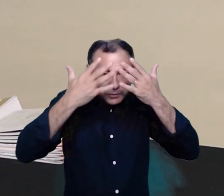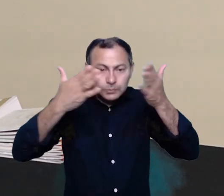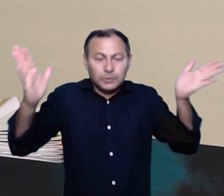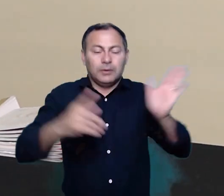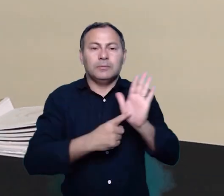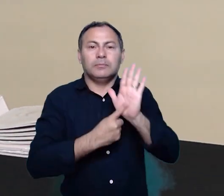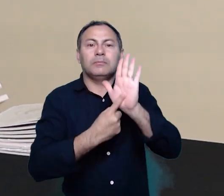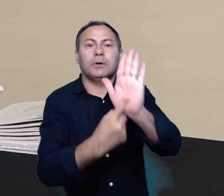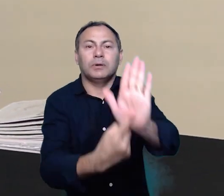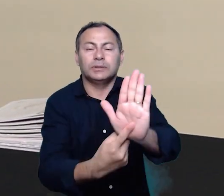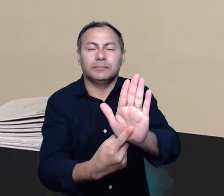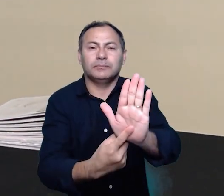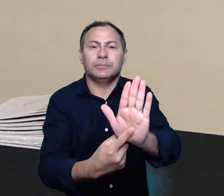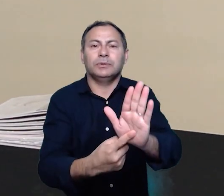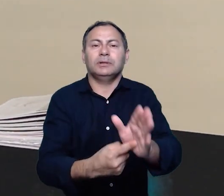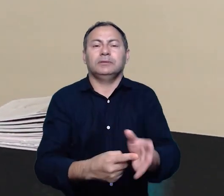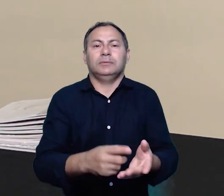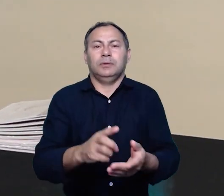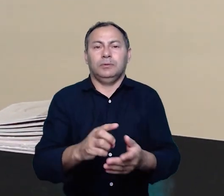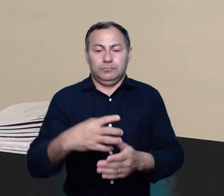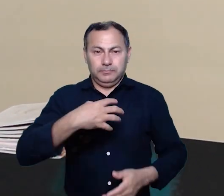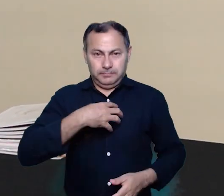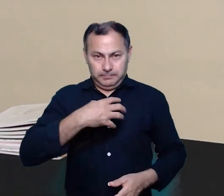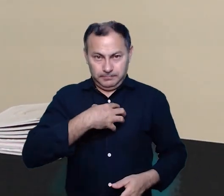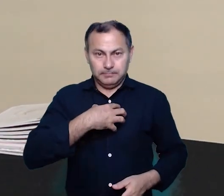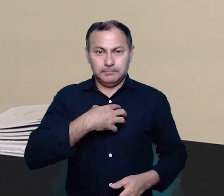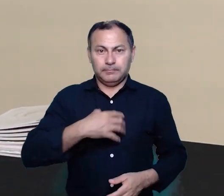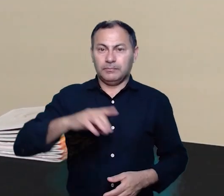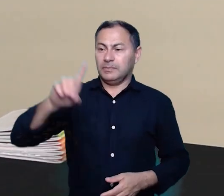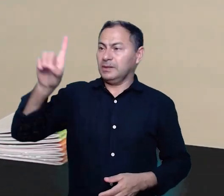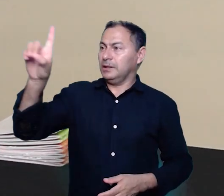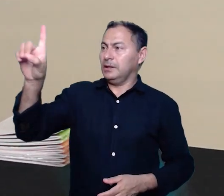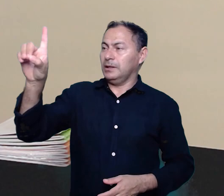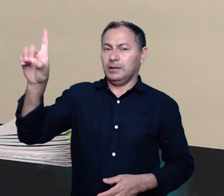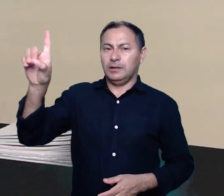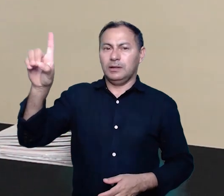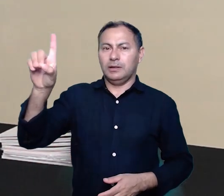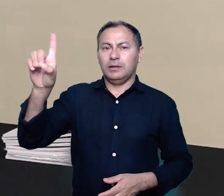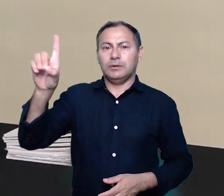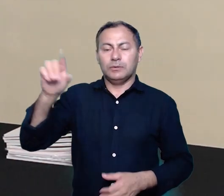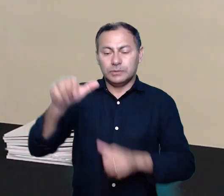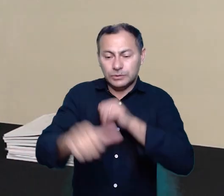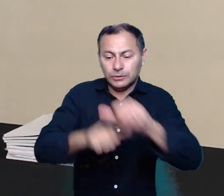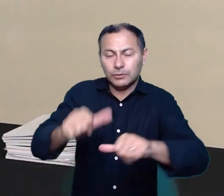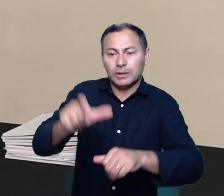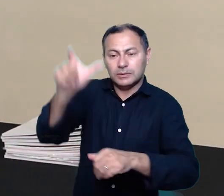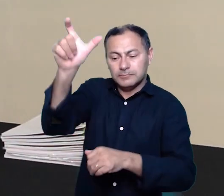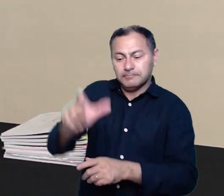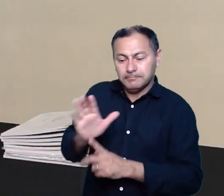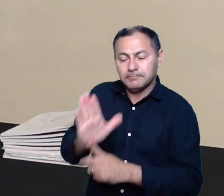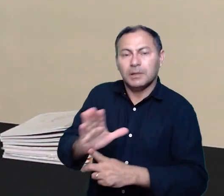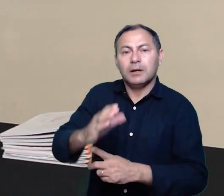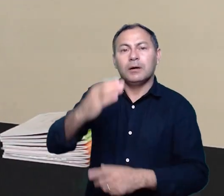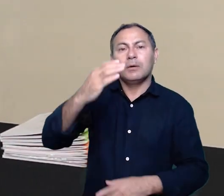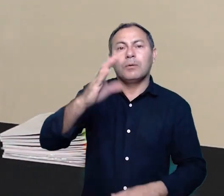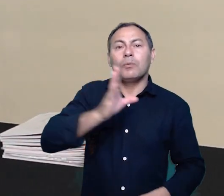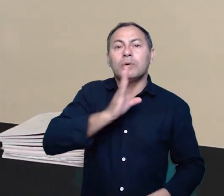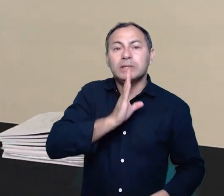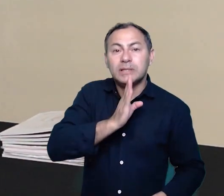tirar para mostrar. O modo como Deus se fez conhecer.